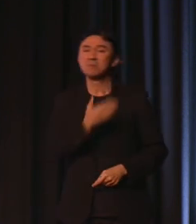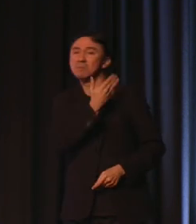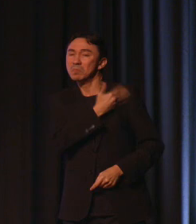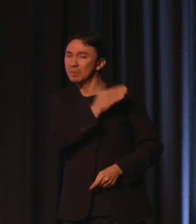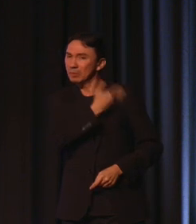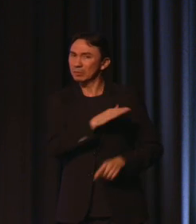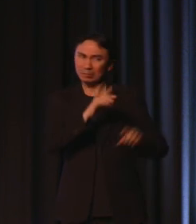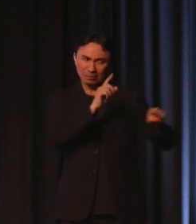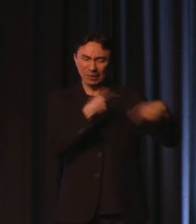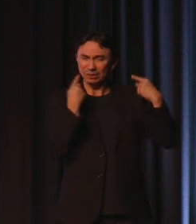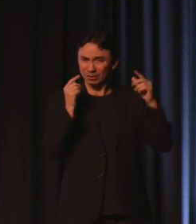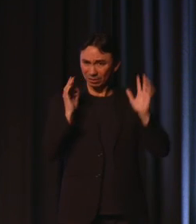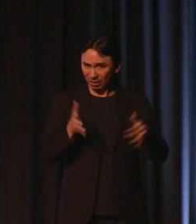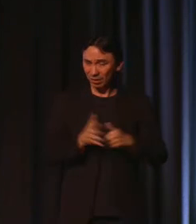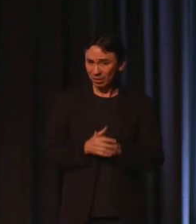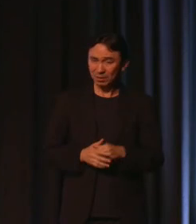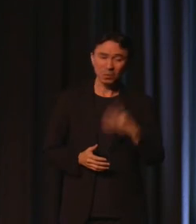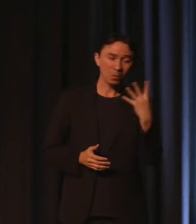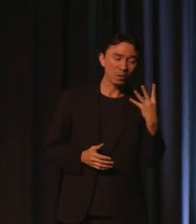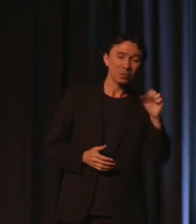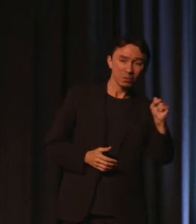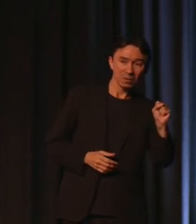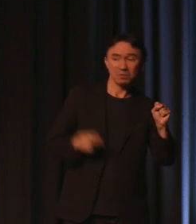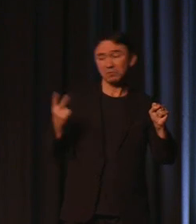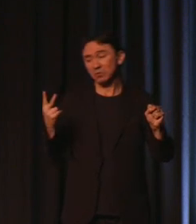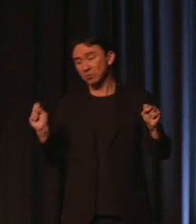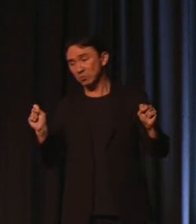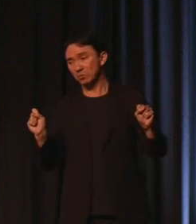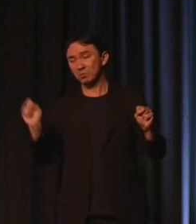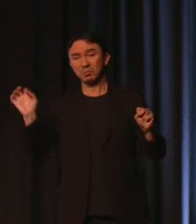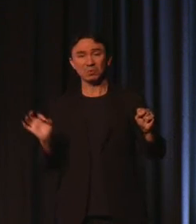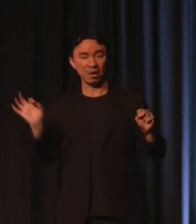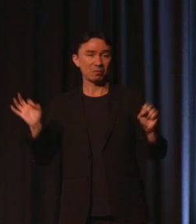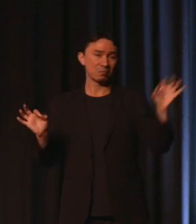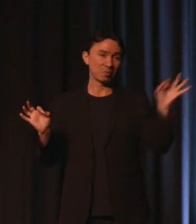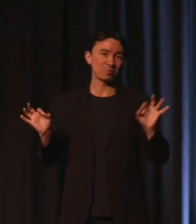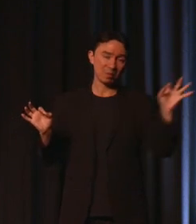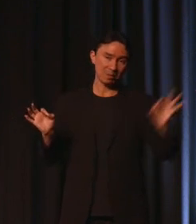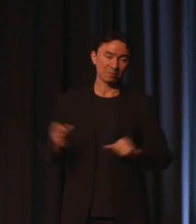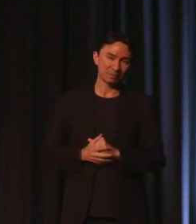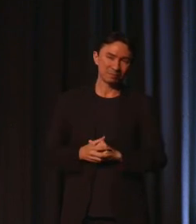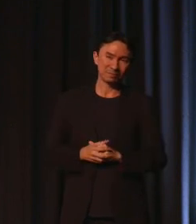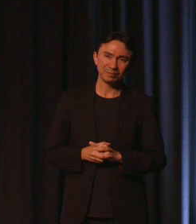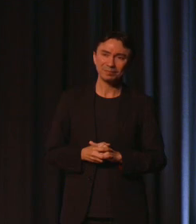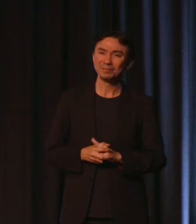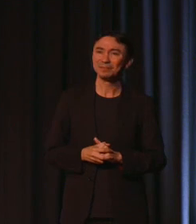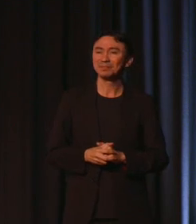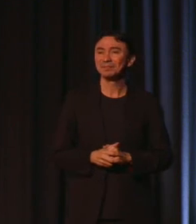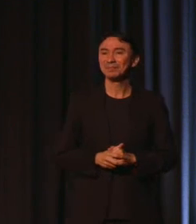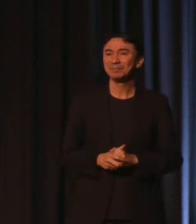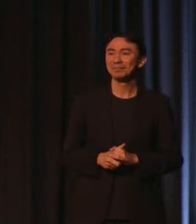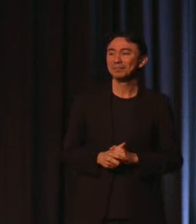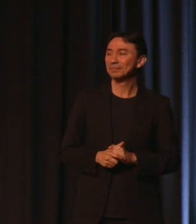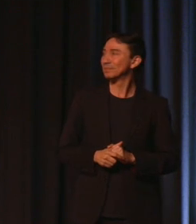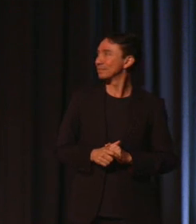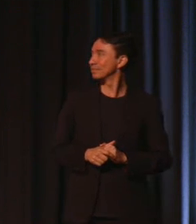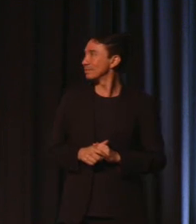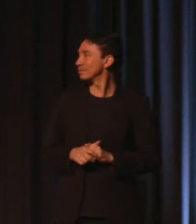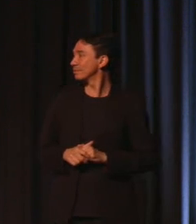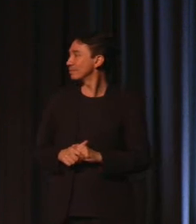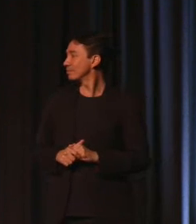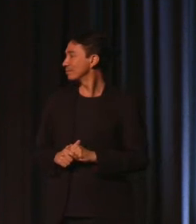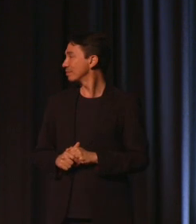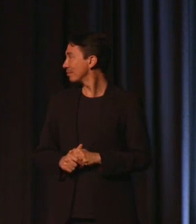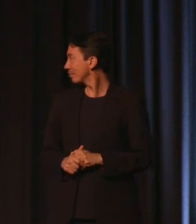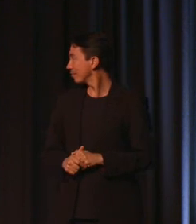com 44 versus 28 entre adulto e infantil. Né? E qual que é o papel, né? O que